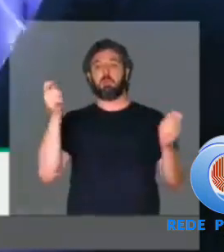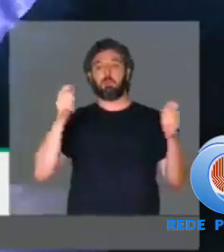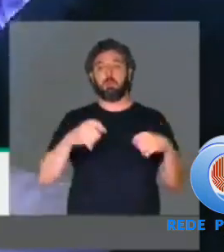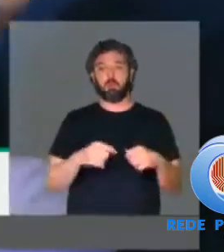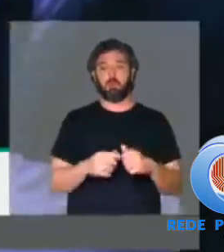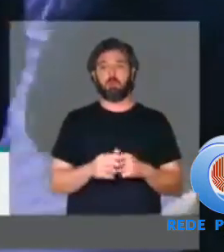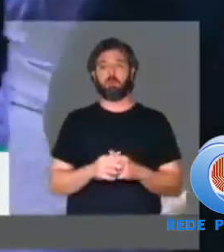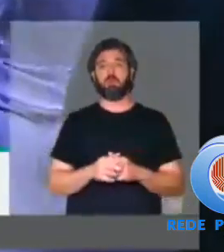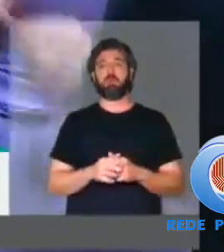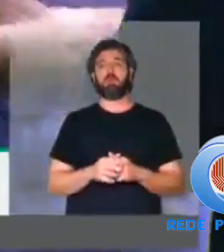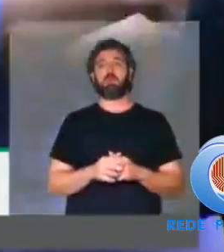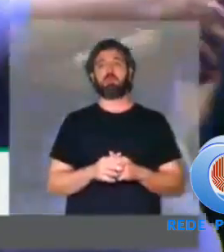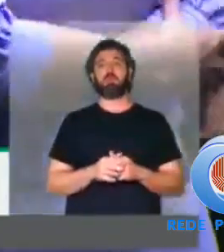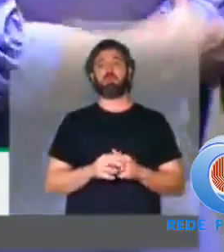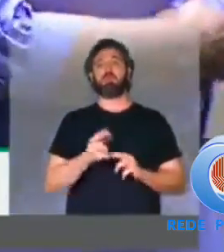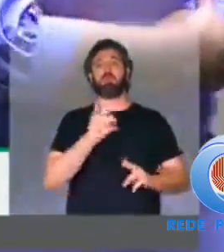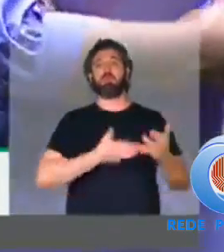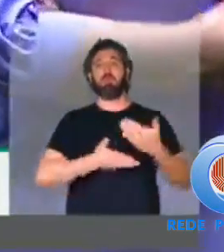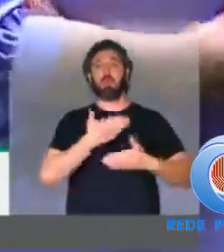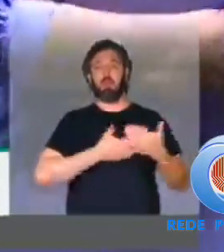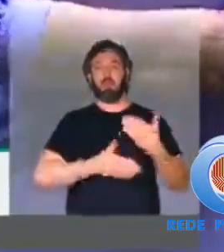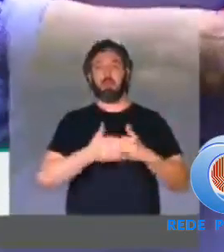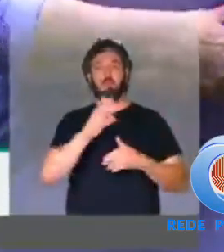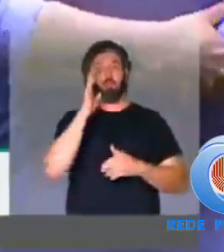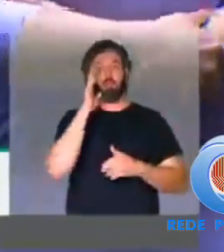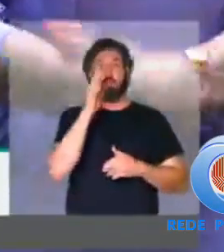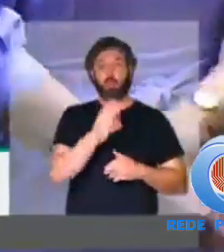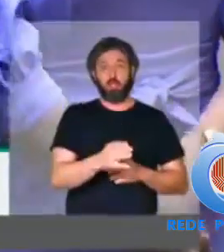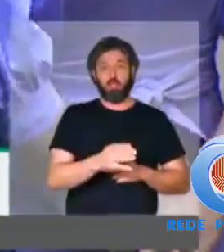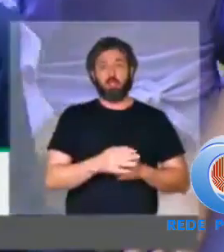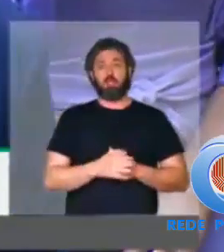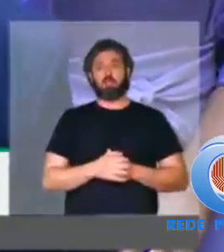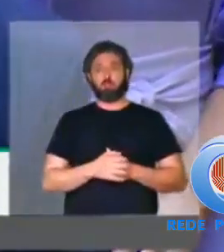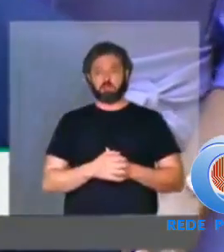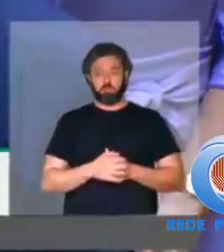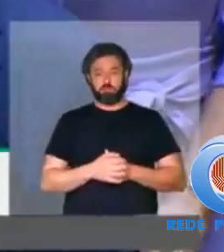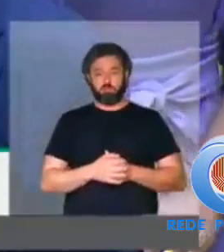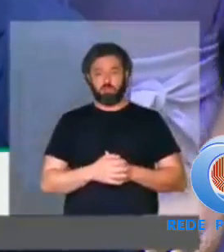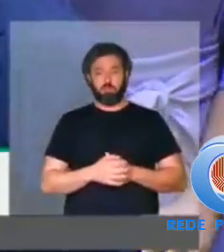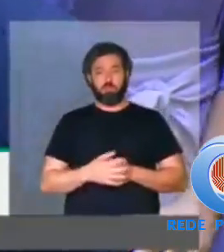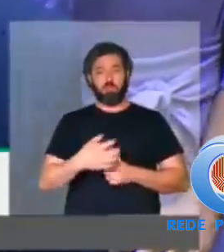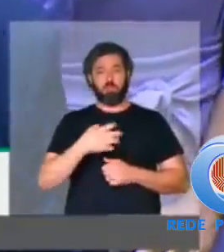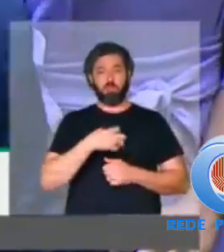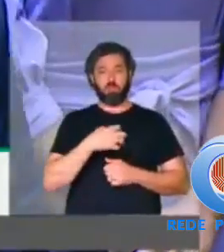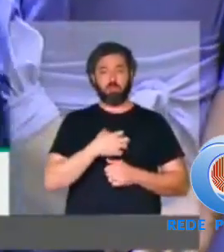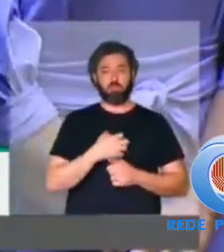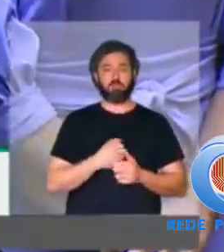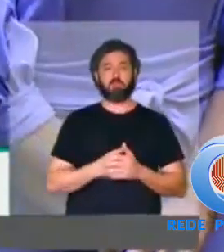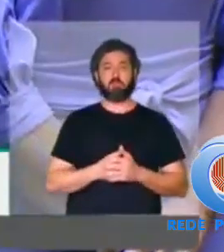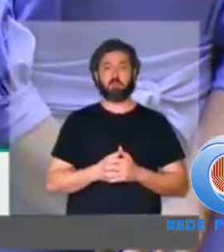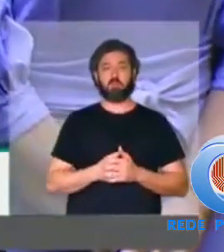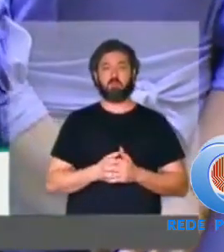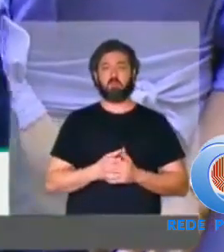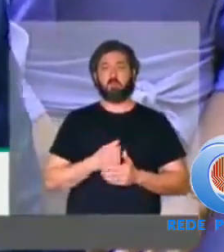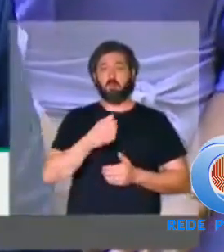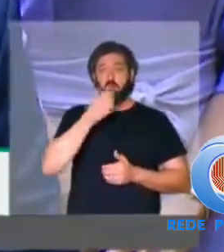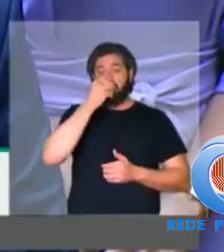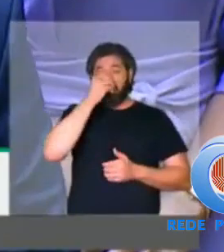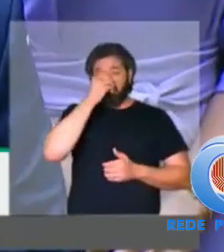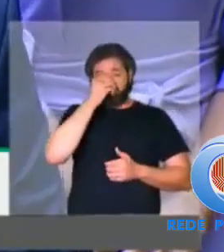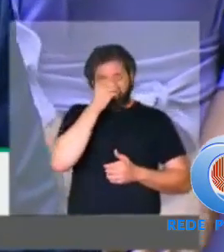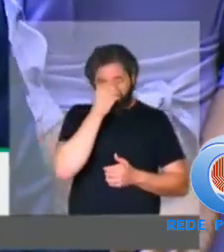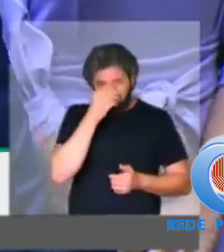possa, numa relação direta e com um sentimento de